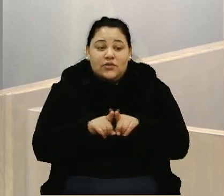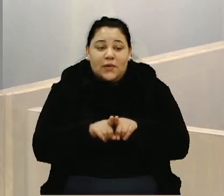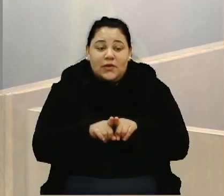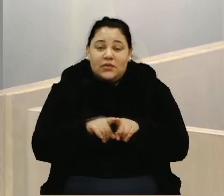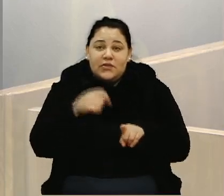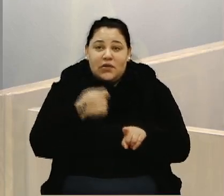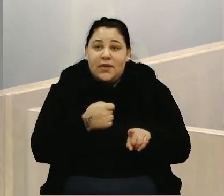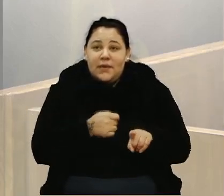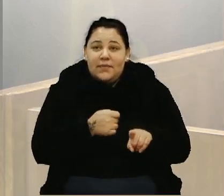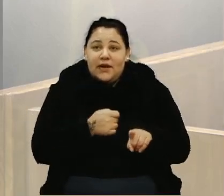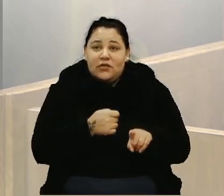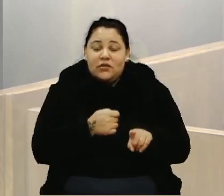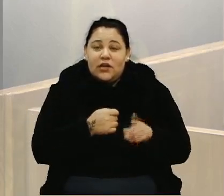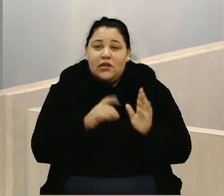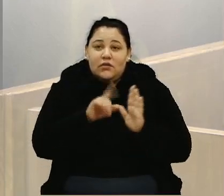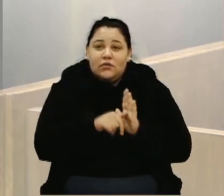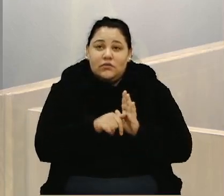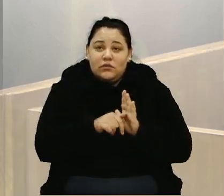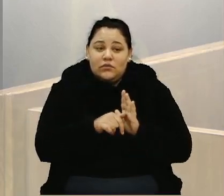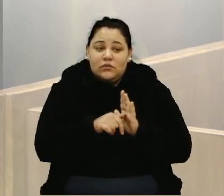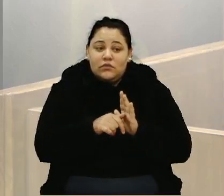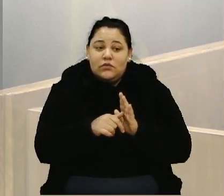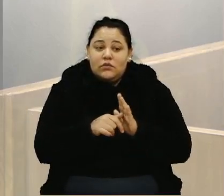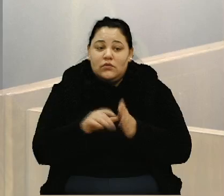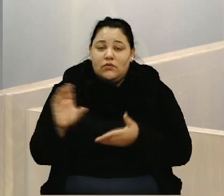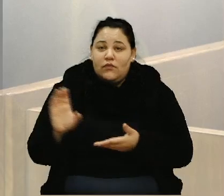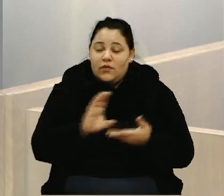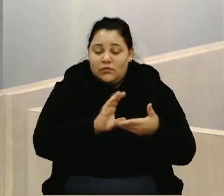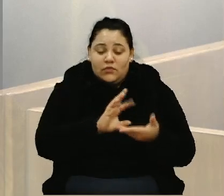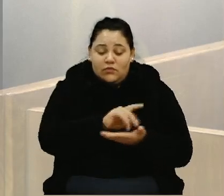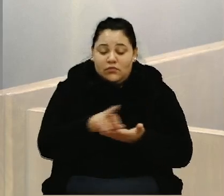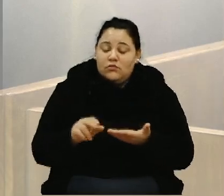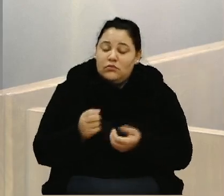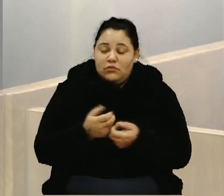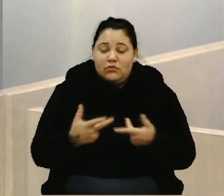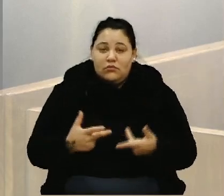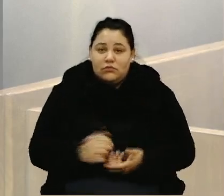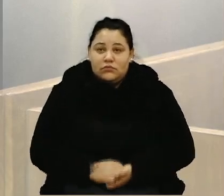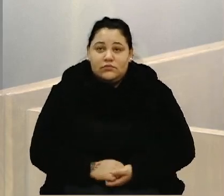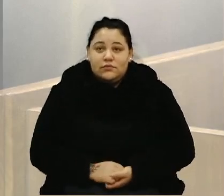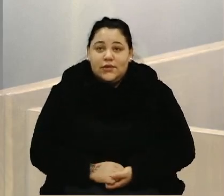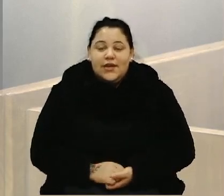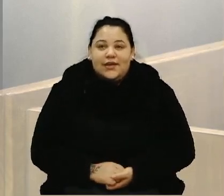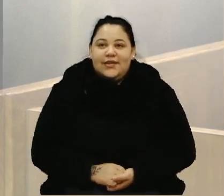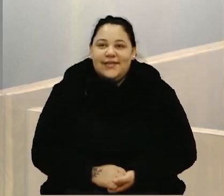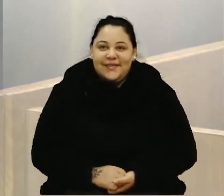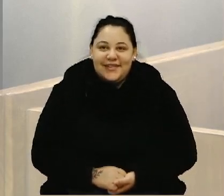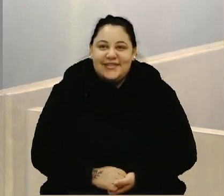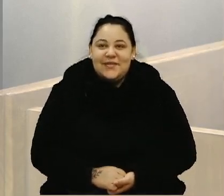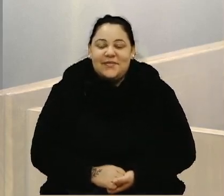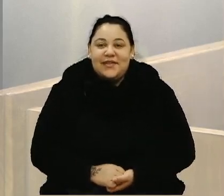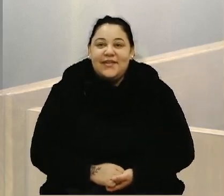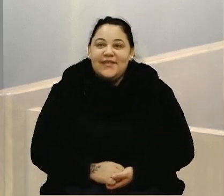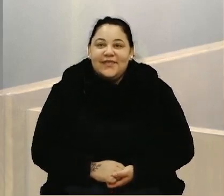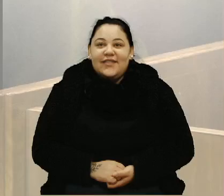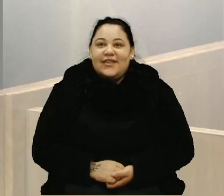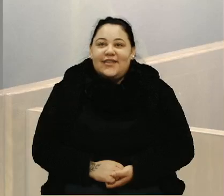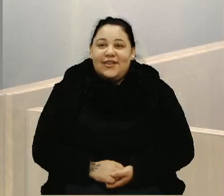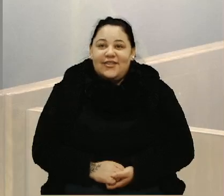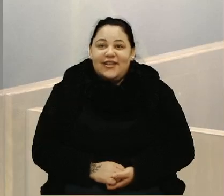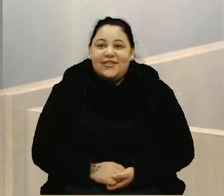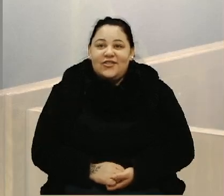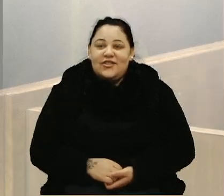empresários, enfim, recursos diversos. Então vamos fazer a nossa parte. Acho que é importante,